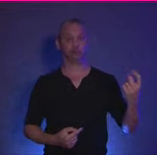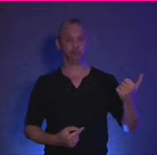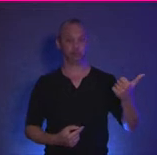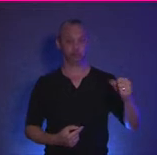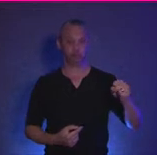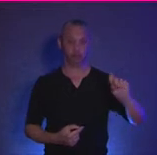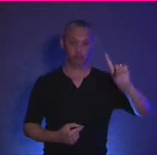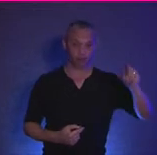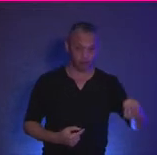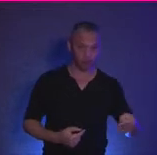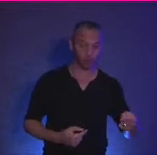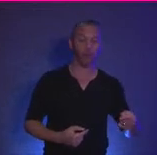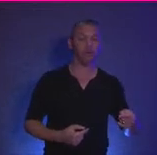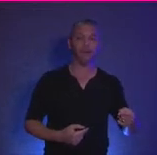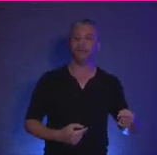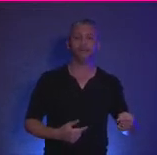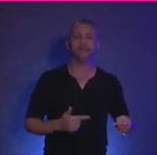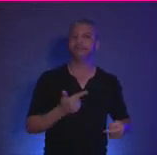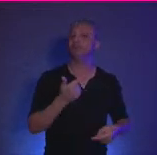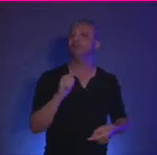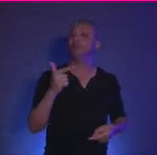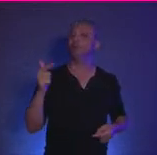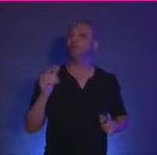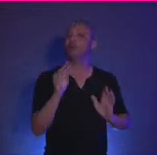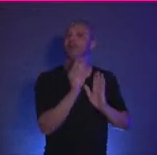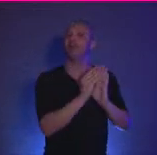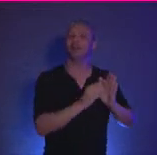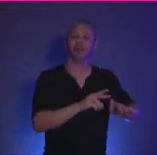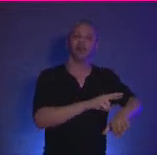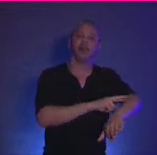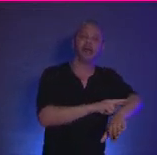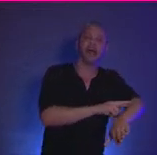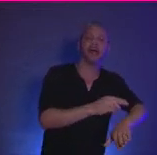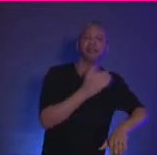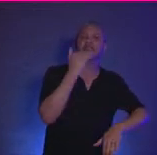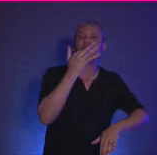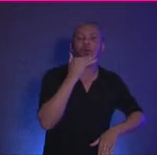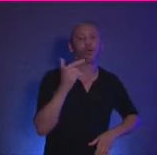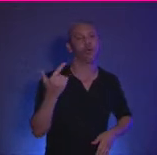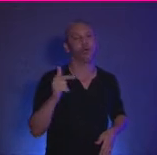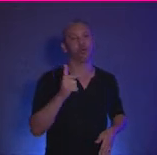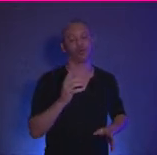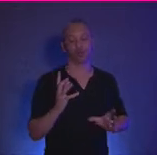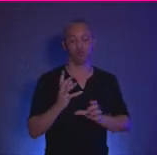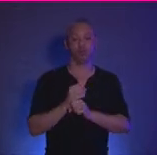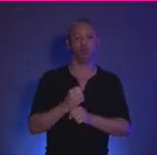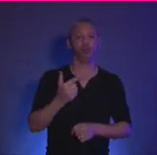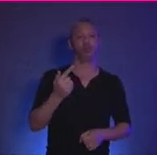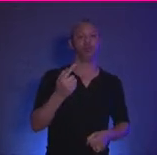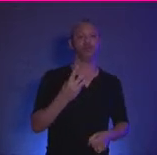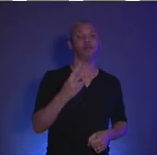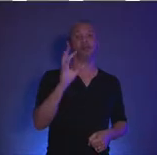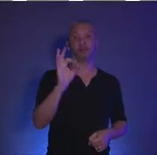118.107 não possuíam a raça ou a cor das vítimas, ou seja, 73%.